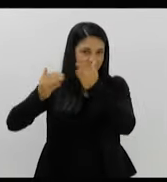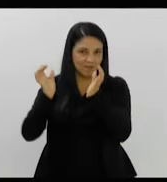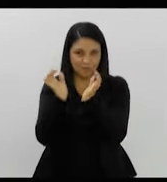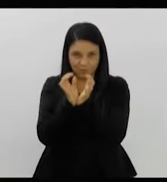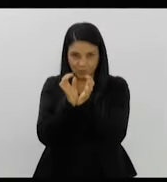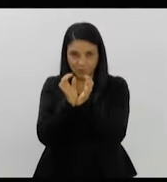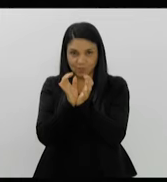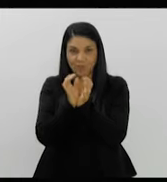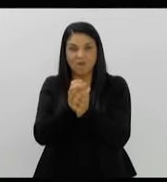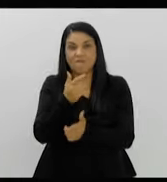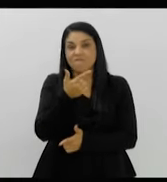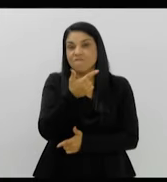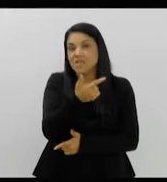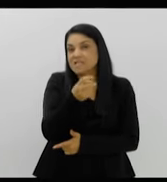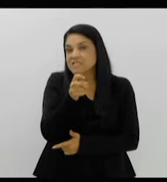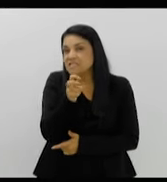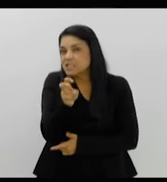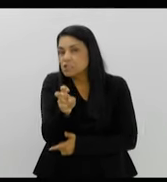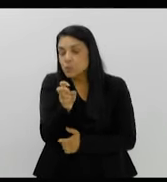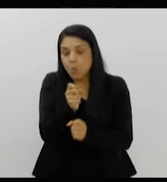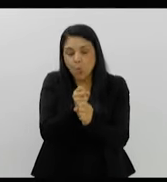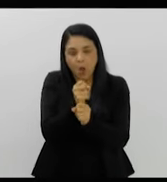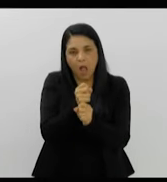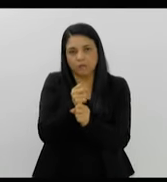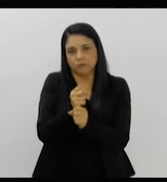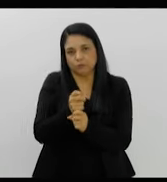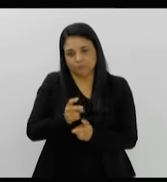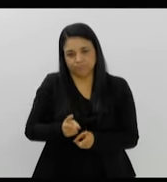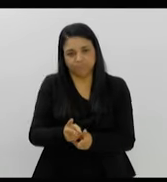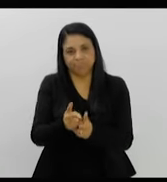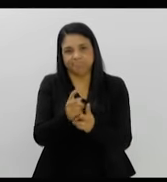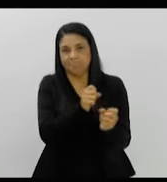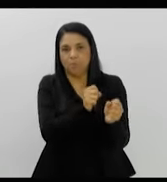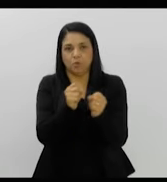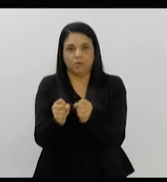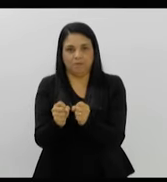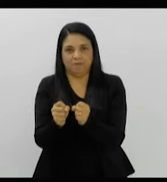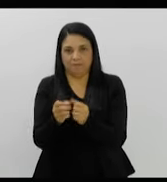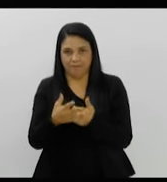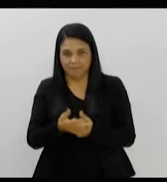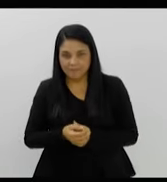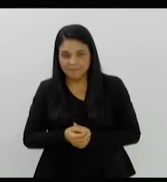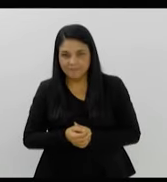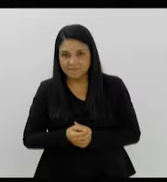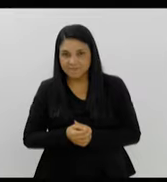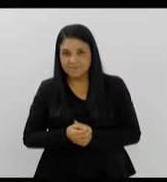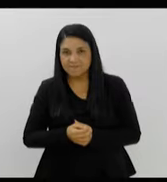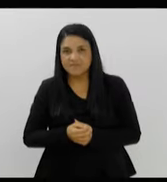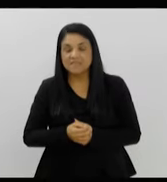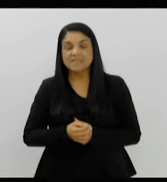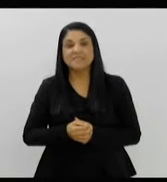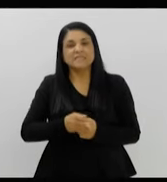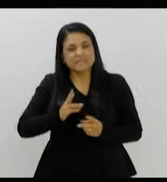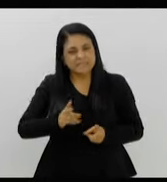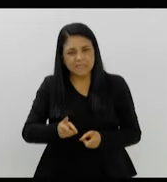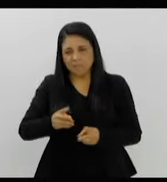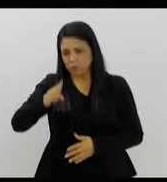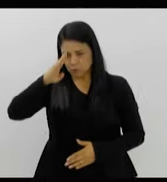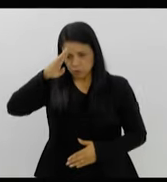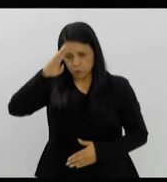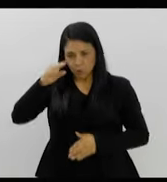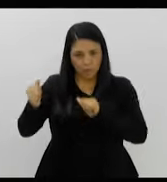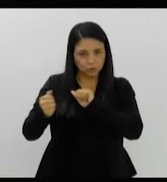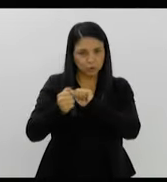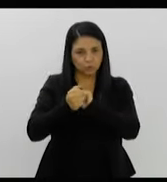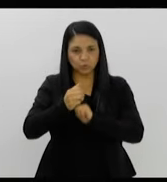está mais de 25 anos no poder Ele sempre foi soldado do Lula depois